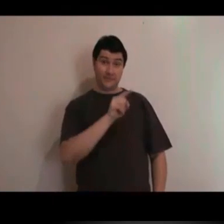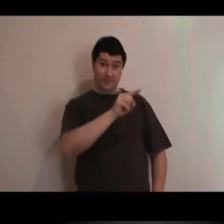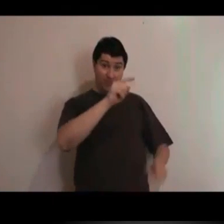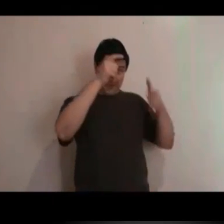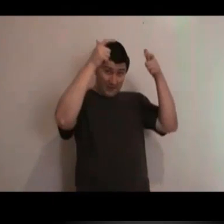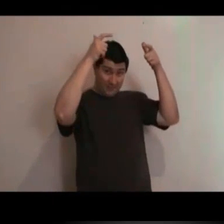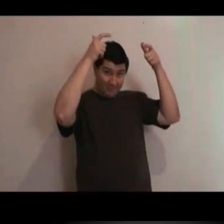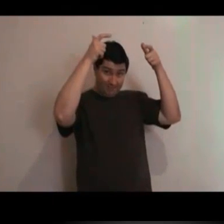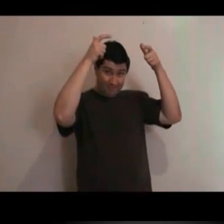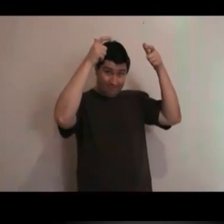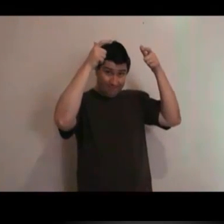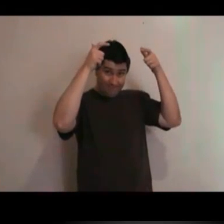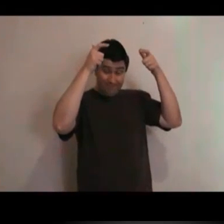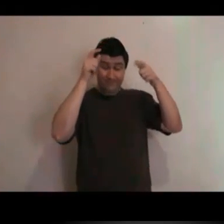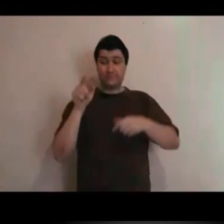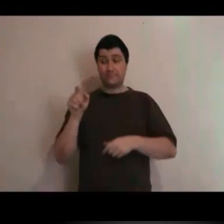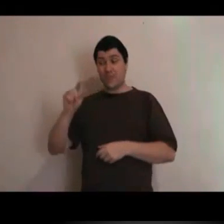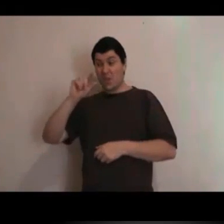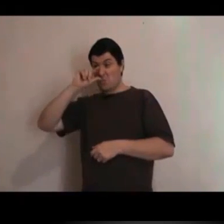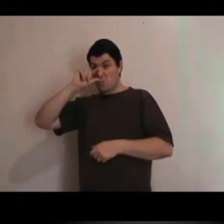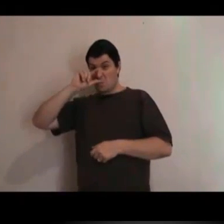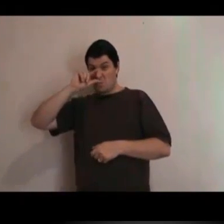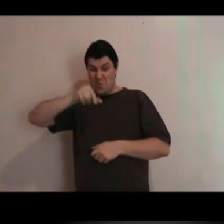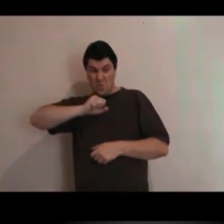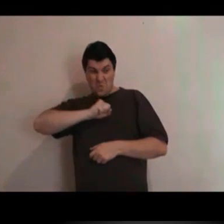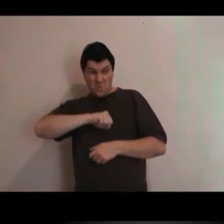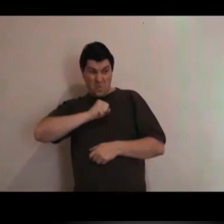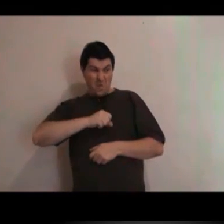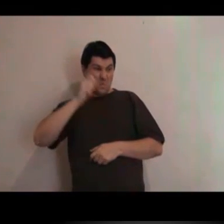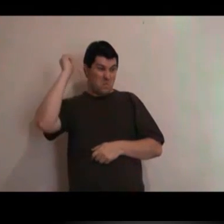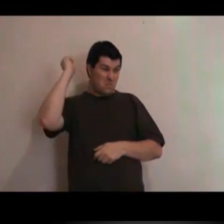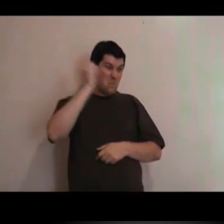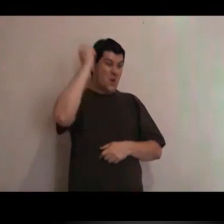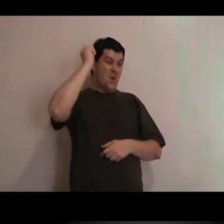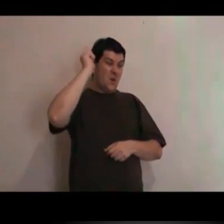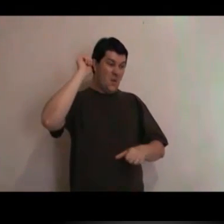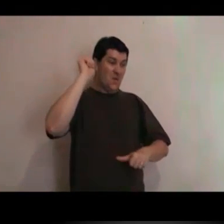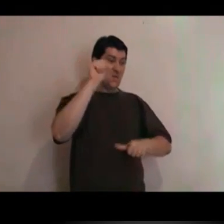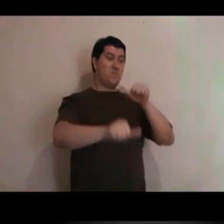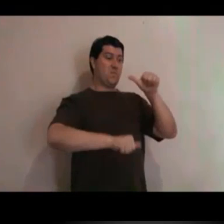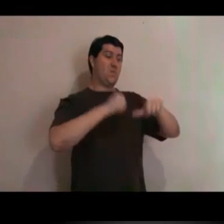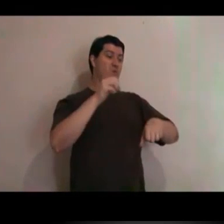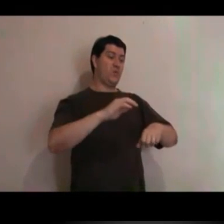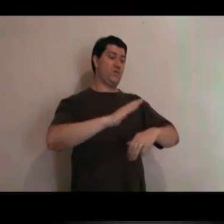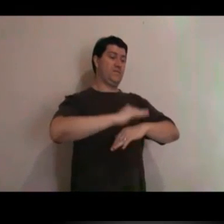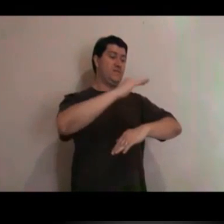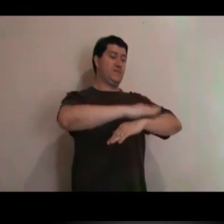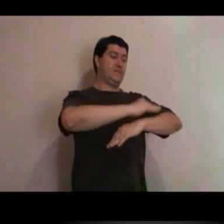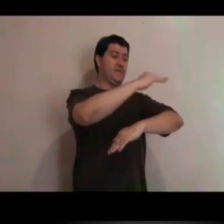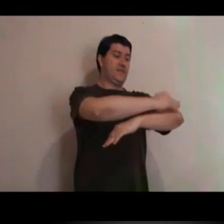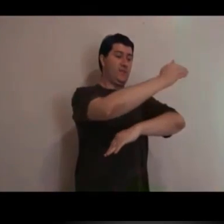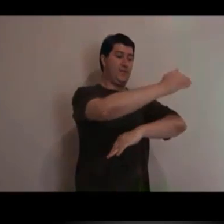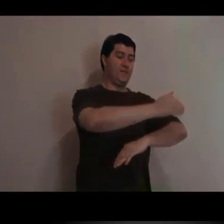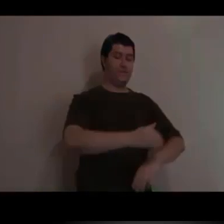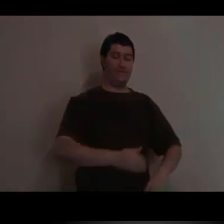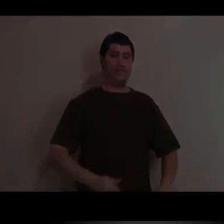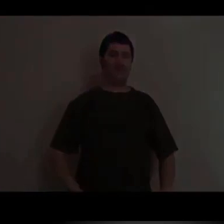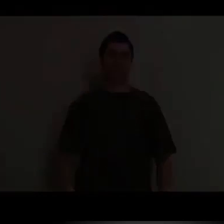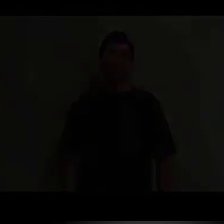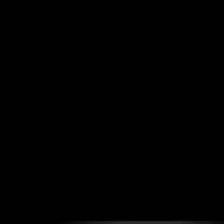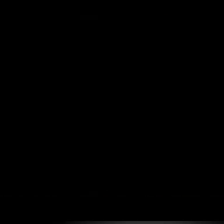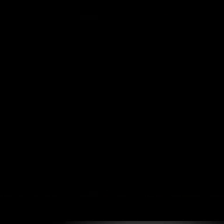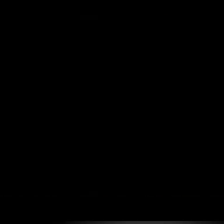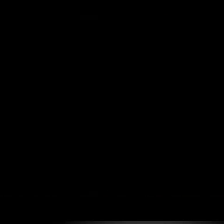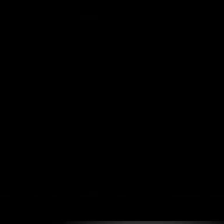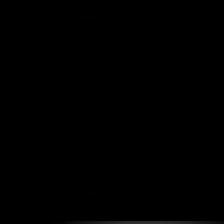exemplo é ele príncipe, a bruxa, a maldade, mudou ele por um sapo.